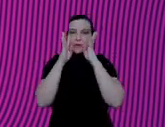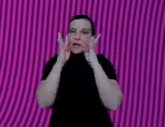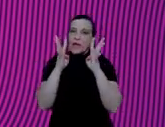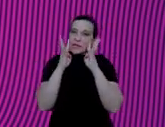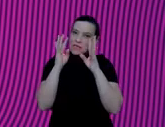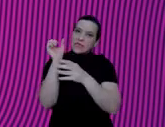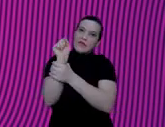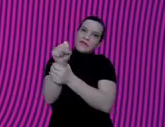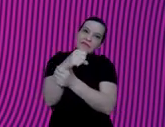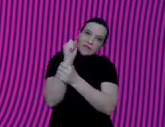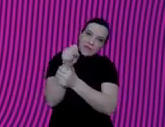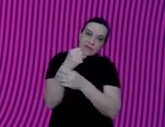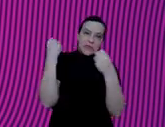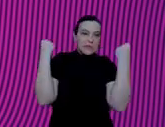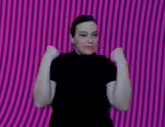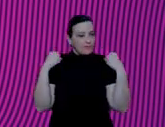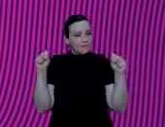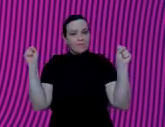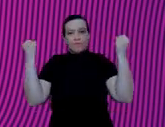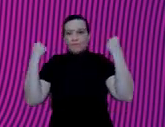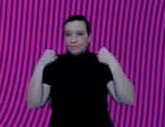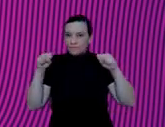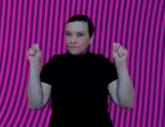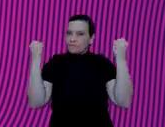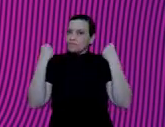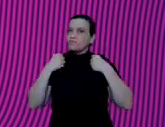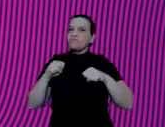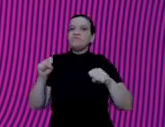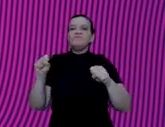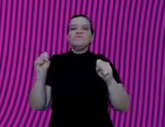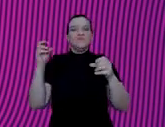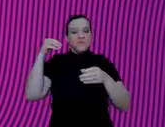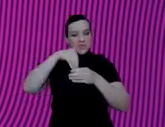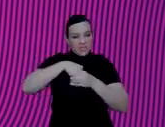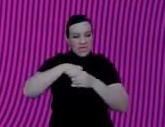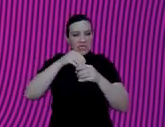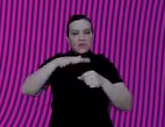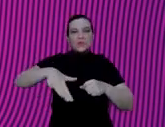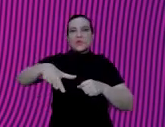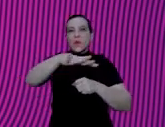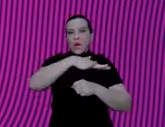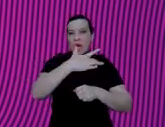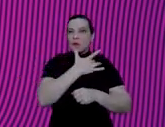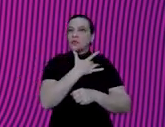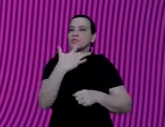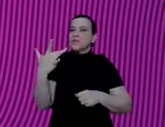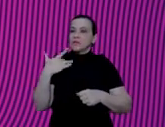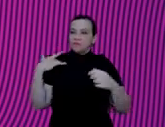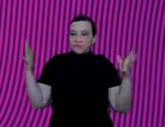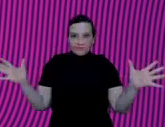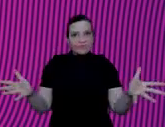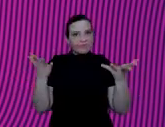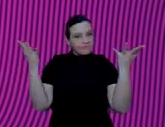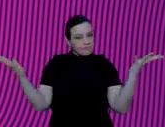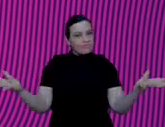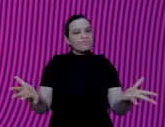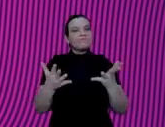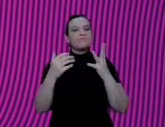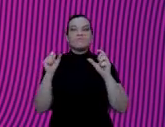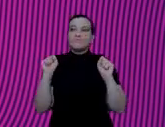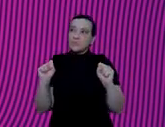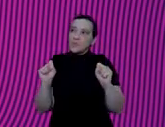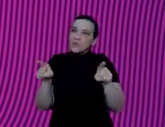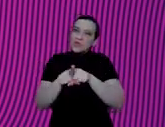física, de fazer isso dentro do ambiente de saúde, estimulado dentro do ambiente de saúde, seja de outras formas de cuidado de saúde